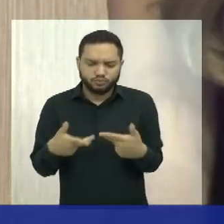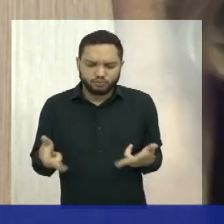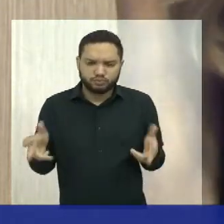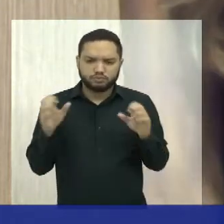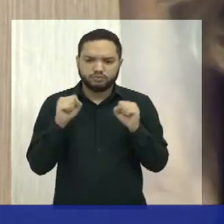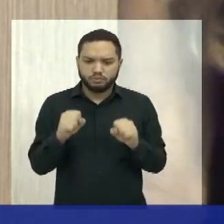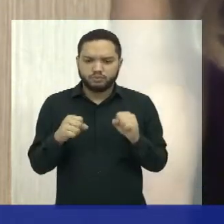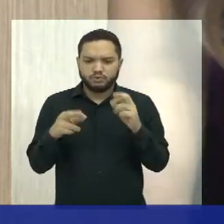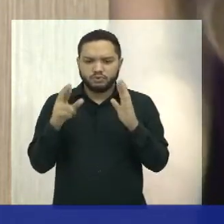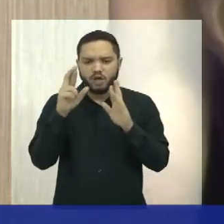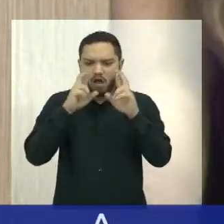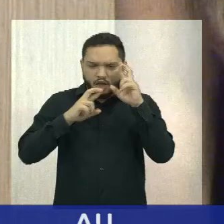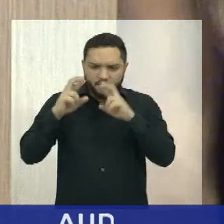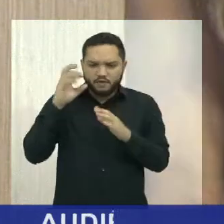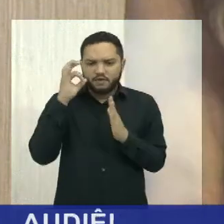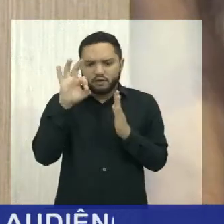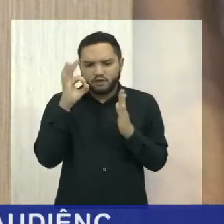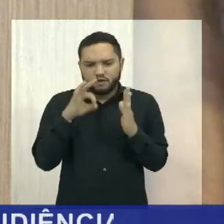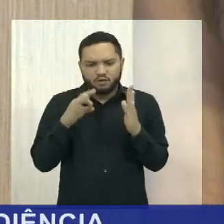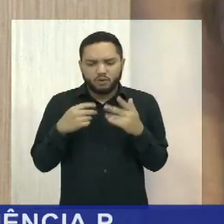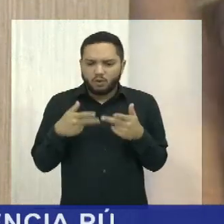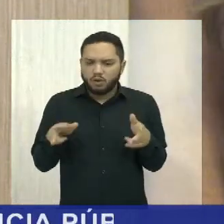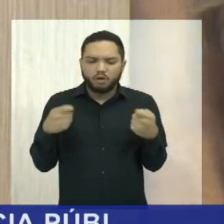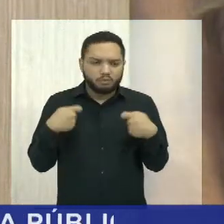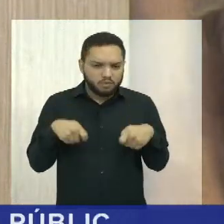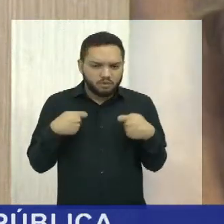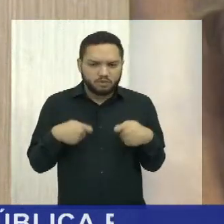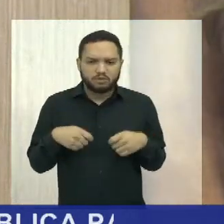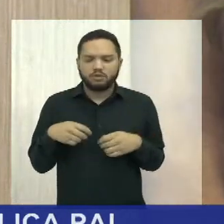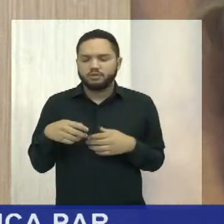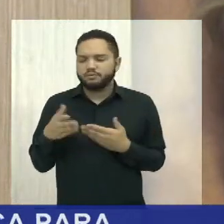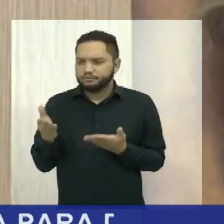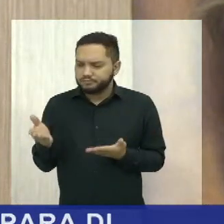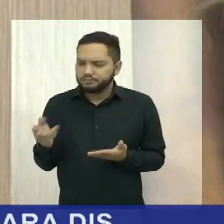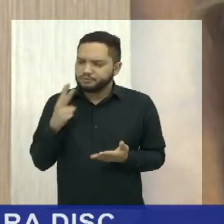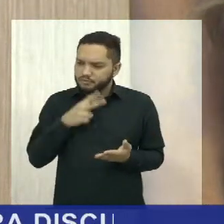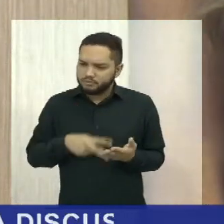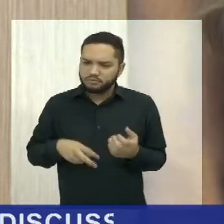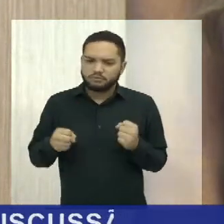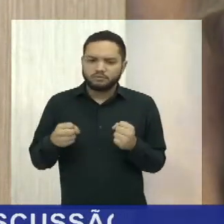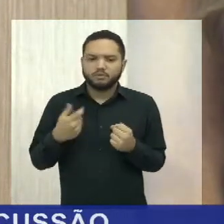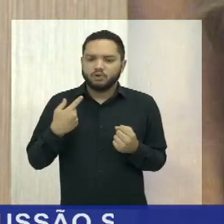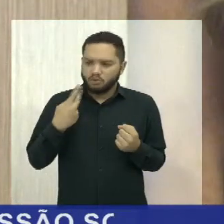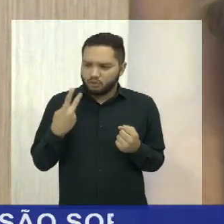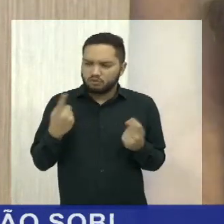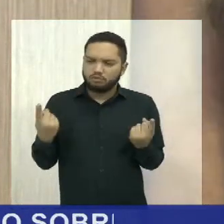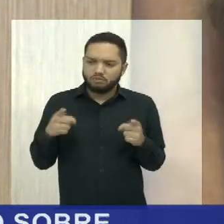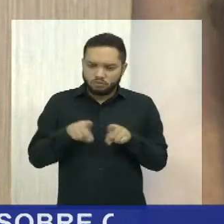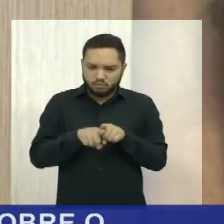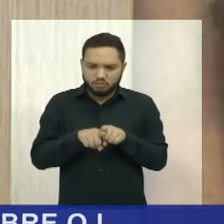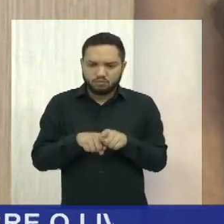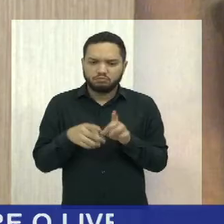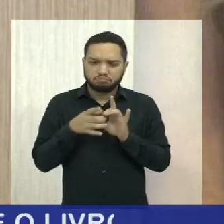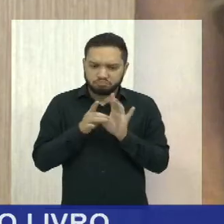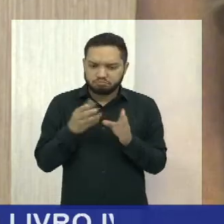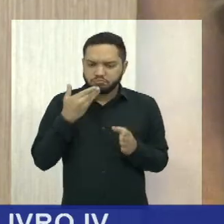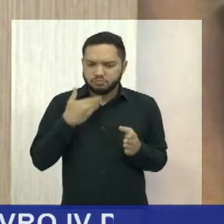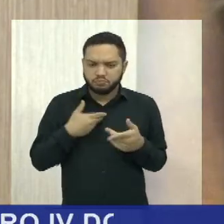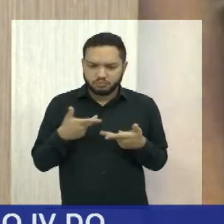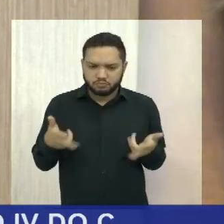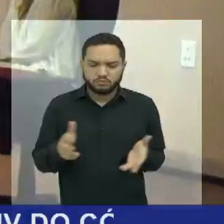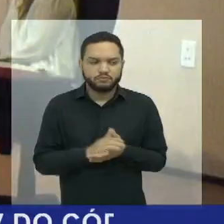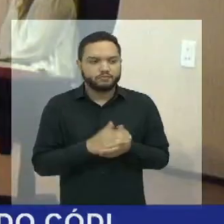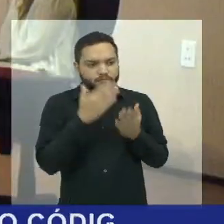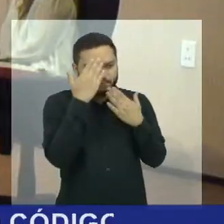auxiliar essa revisão final. No que for necessário, vereador, então, como parceiros, estamos aqui à disposição. Muito